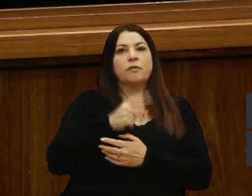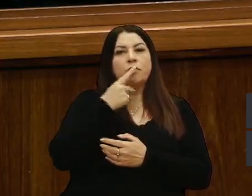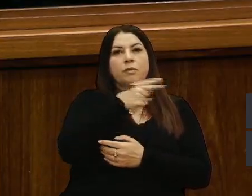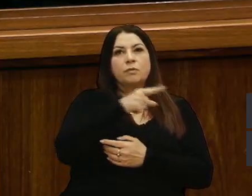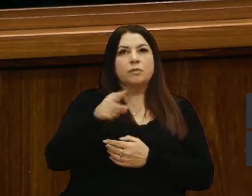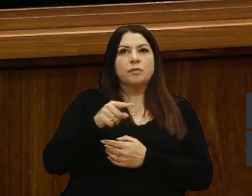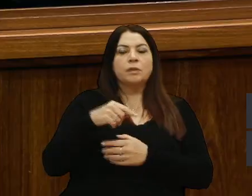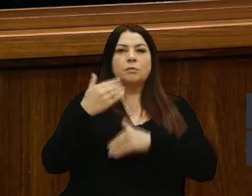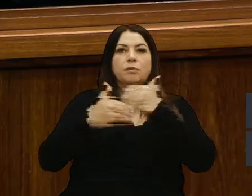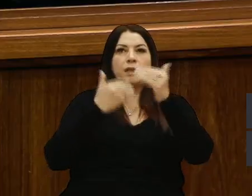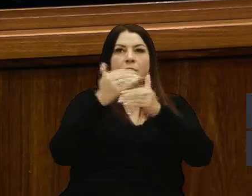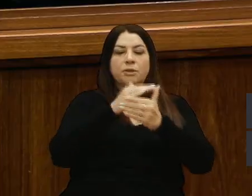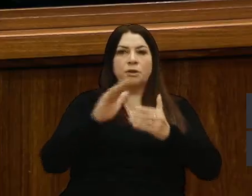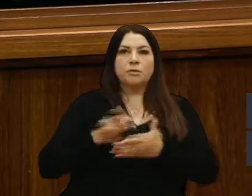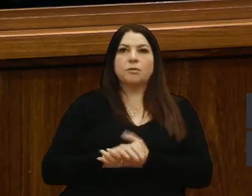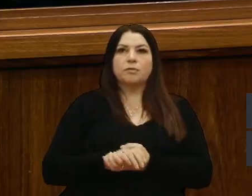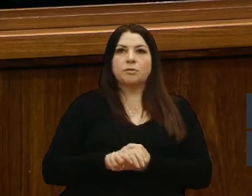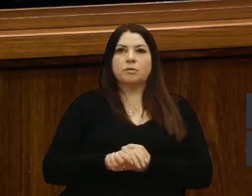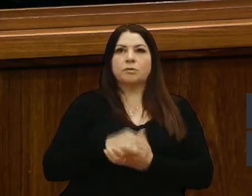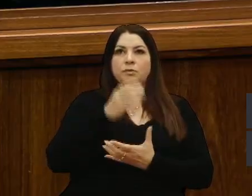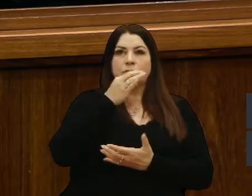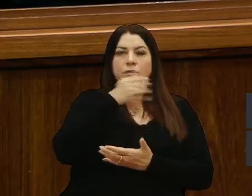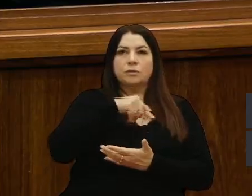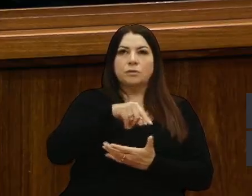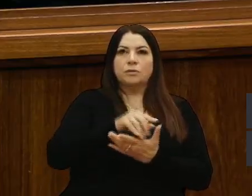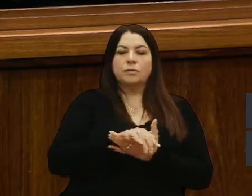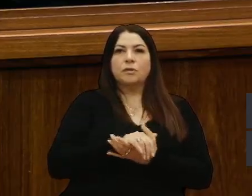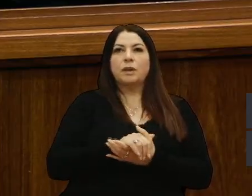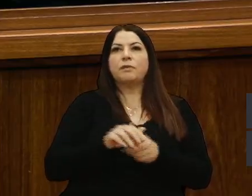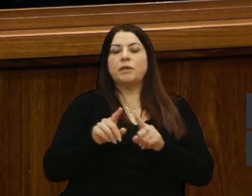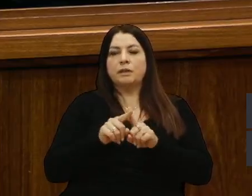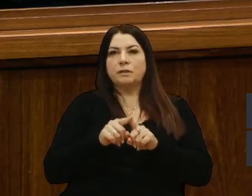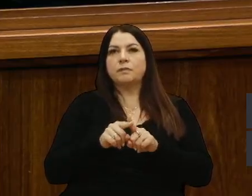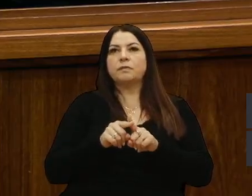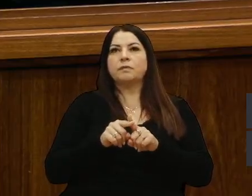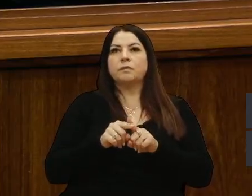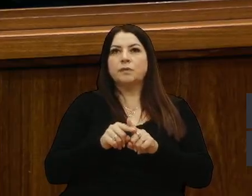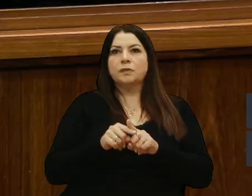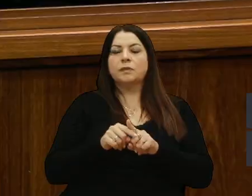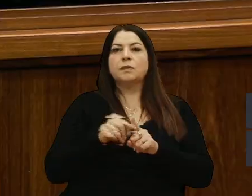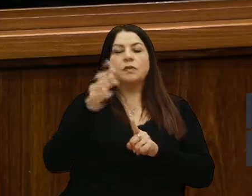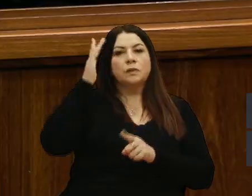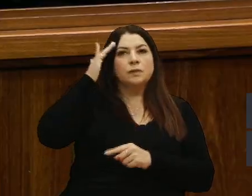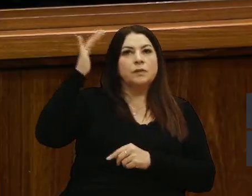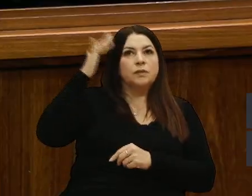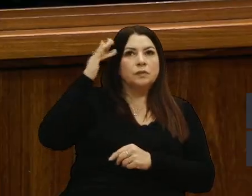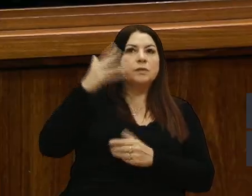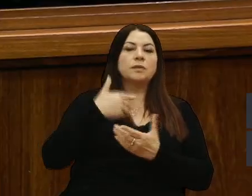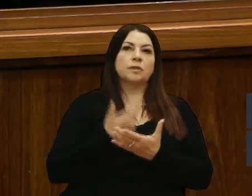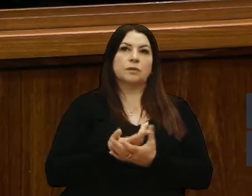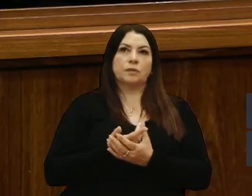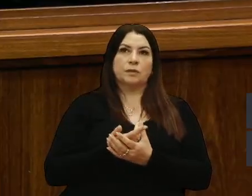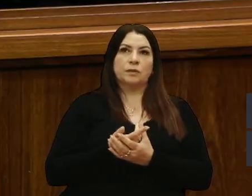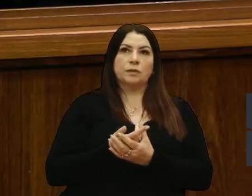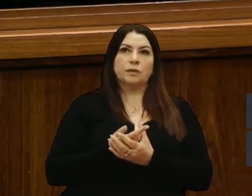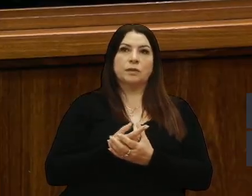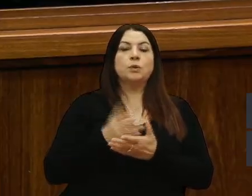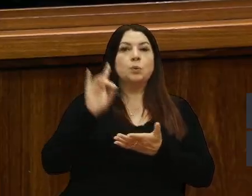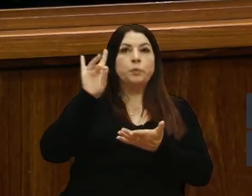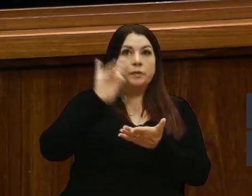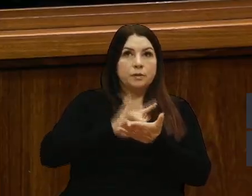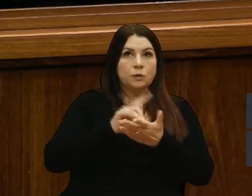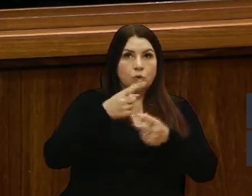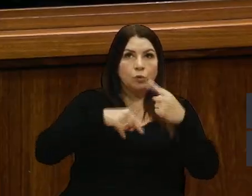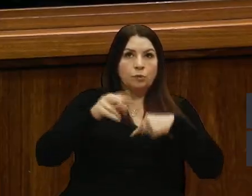para o desenvolvimento de Caxias do Sul. Para que esse sonho se concretize, se